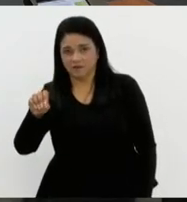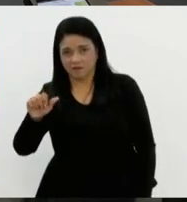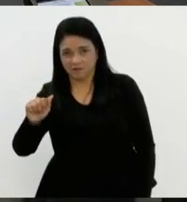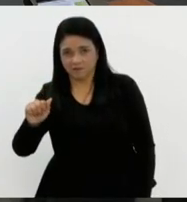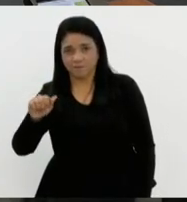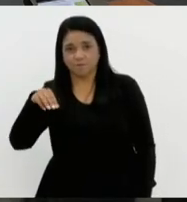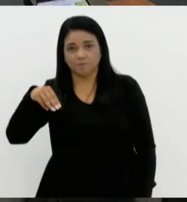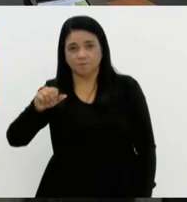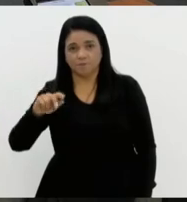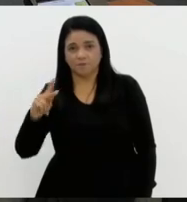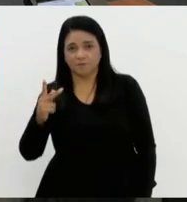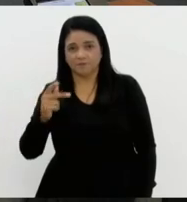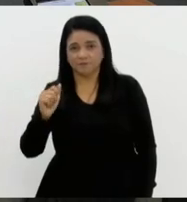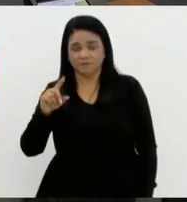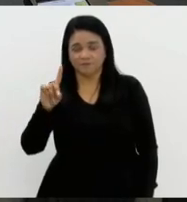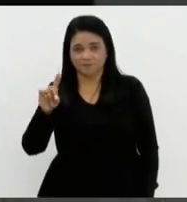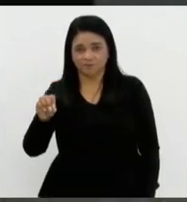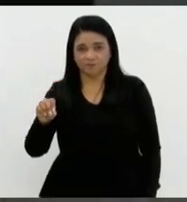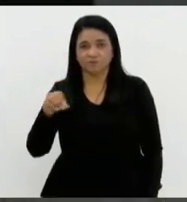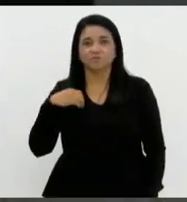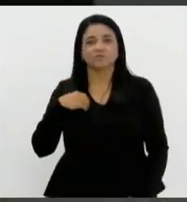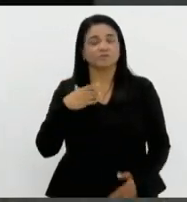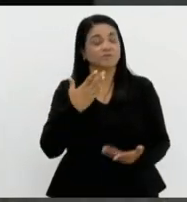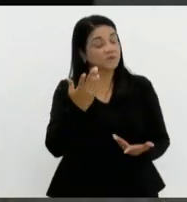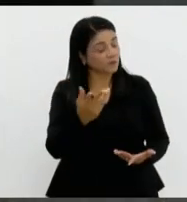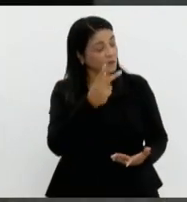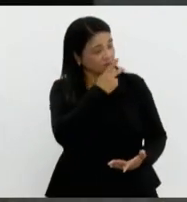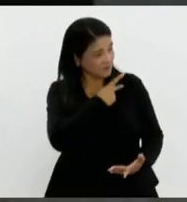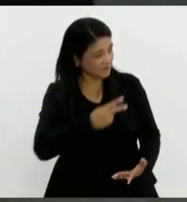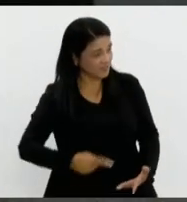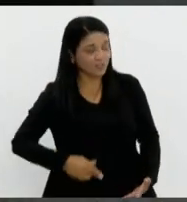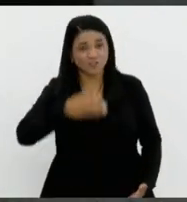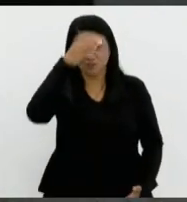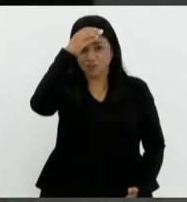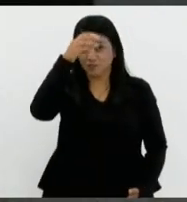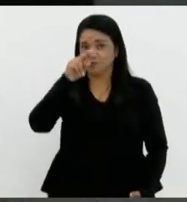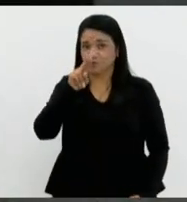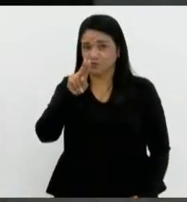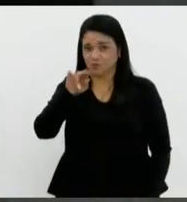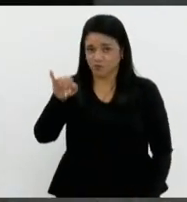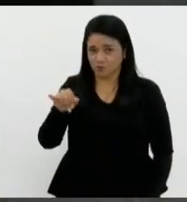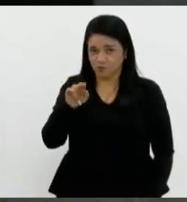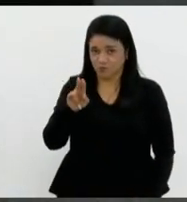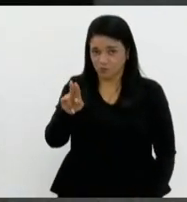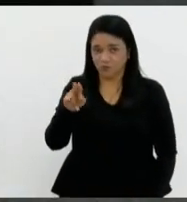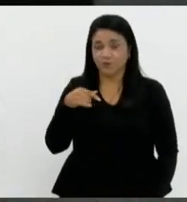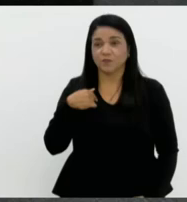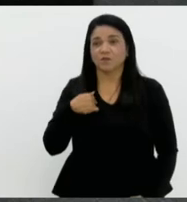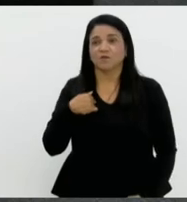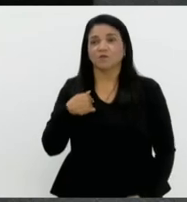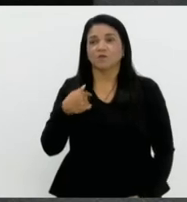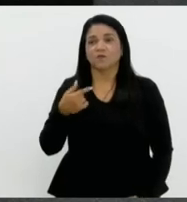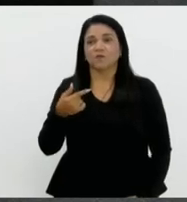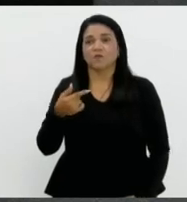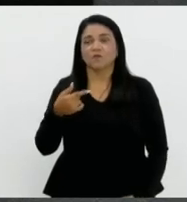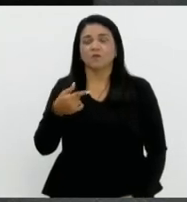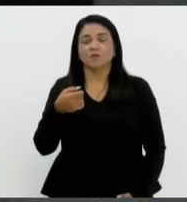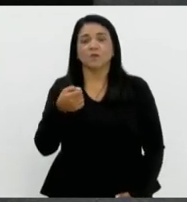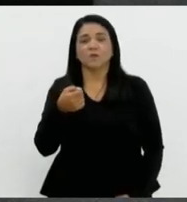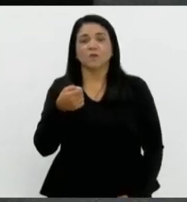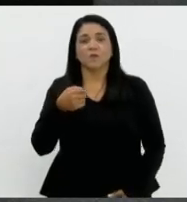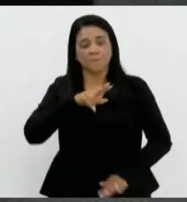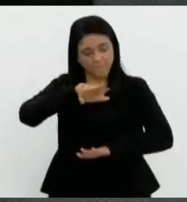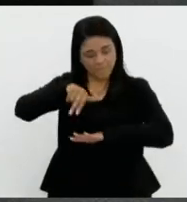Senhora presidente, nobres colegas. Tia Ju, vou usar rapidamente aqui o microfone da